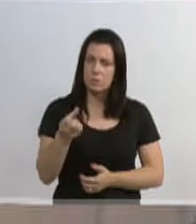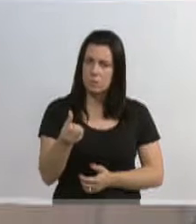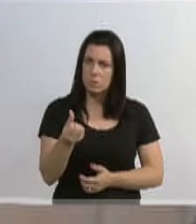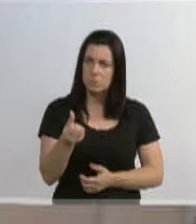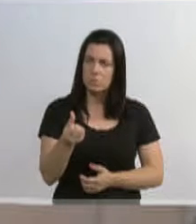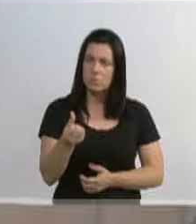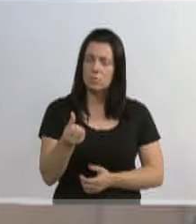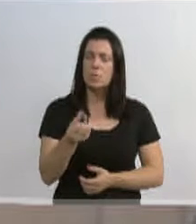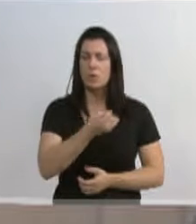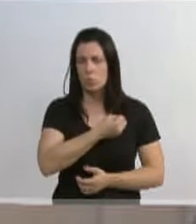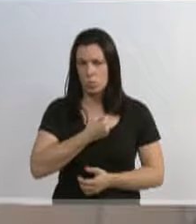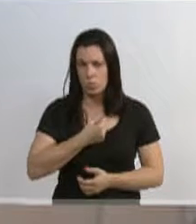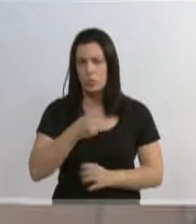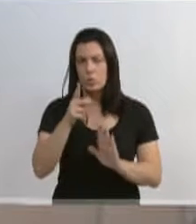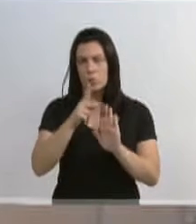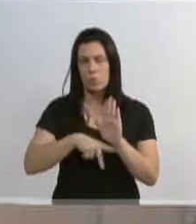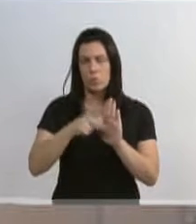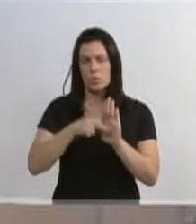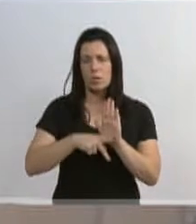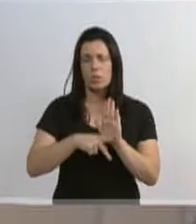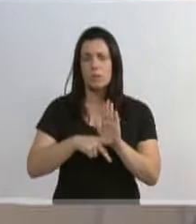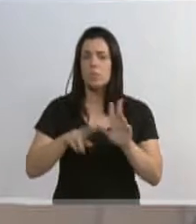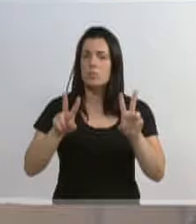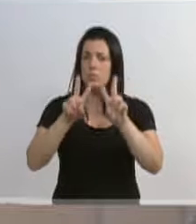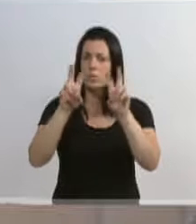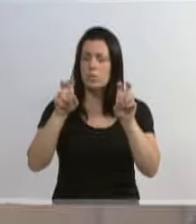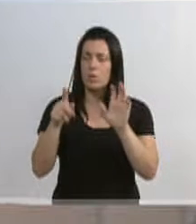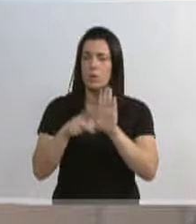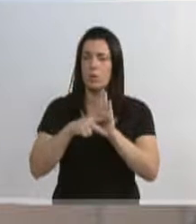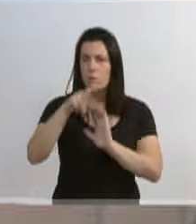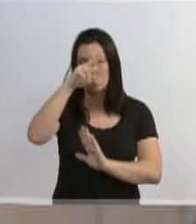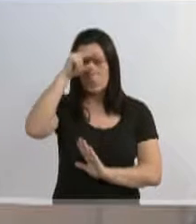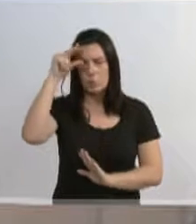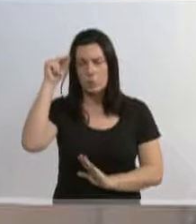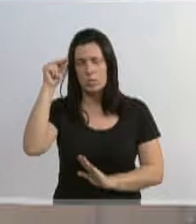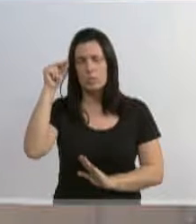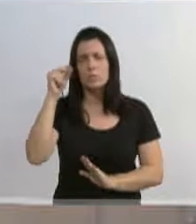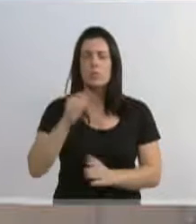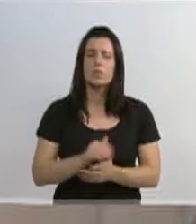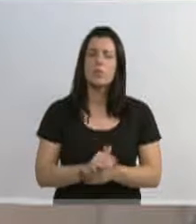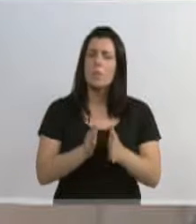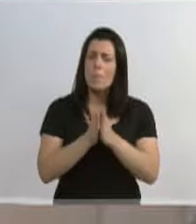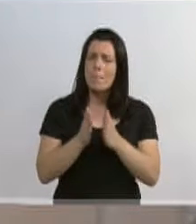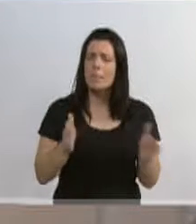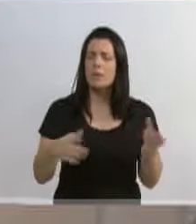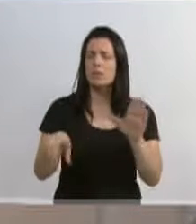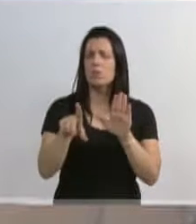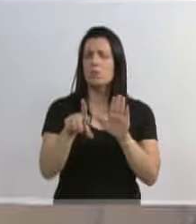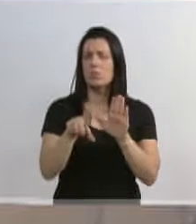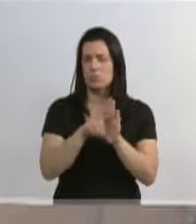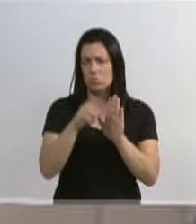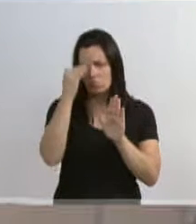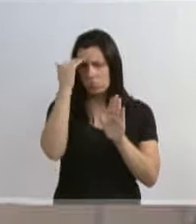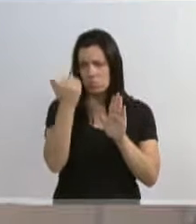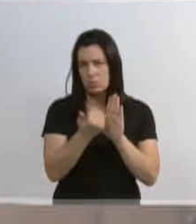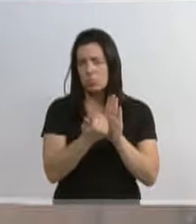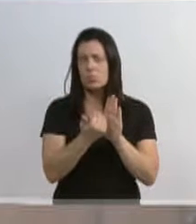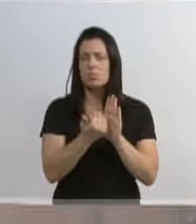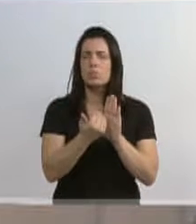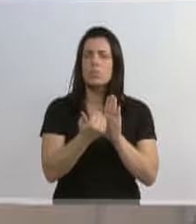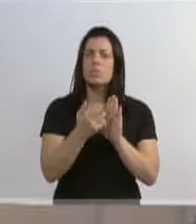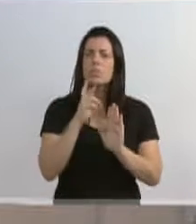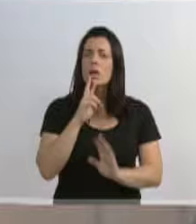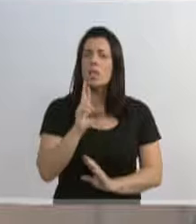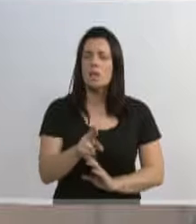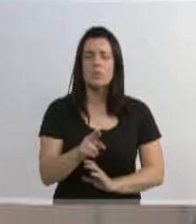656 é o número. Providências ao Executivo Municipal para que, na forma e no prazo legal, com base na legislação aplicável, responda